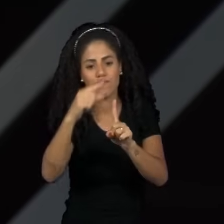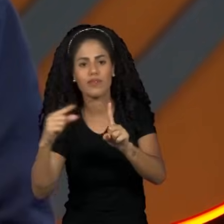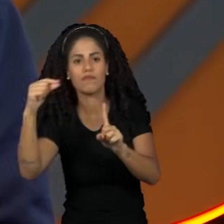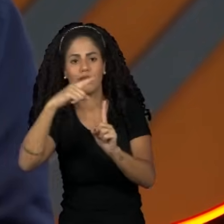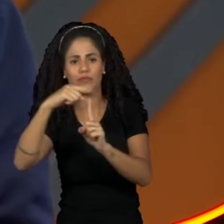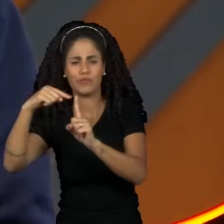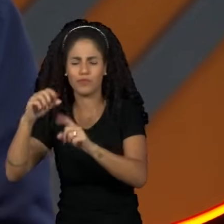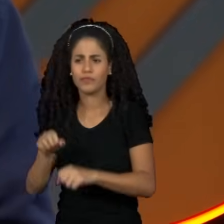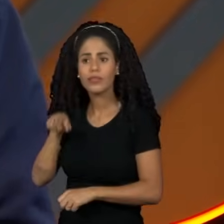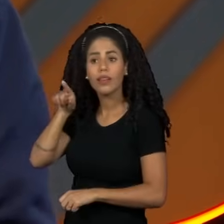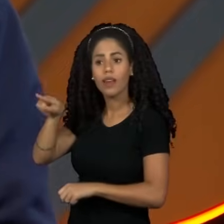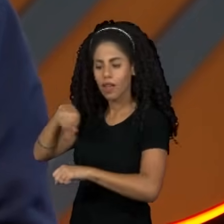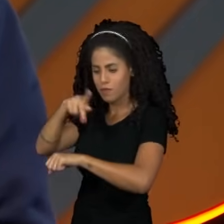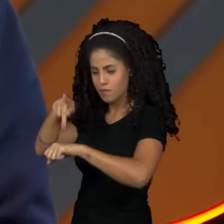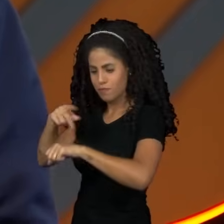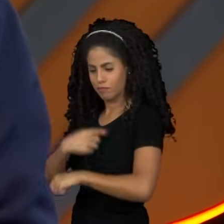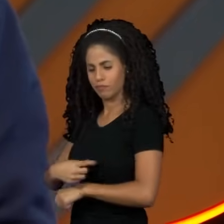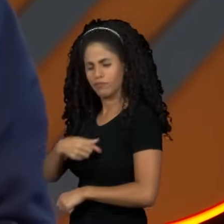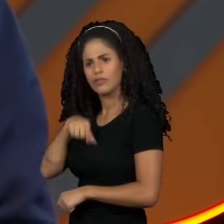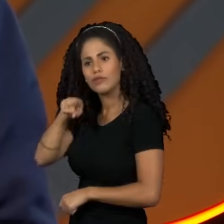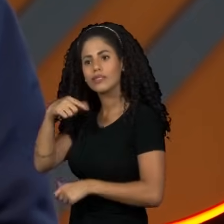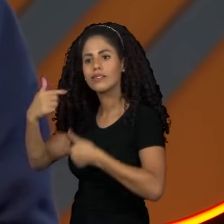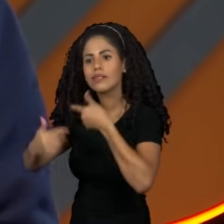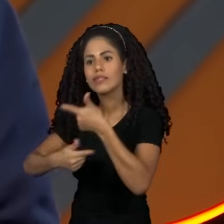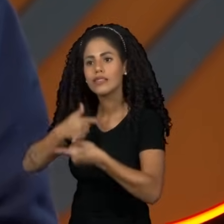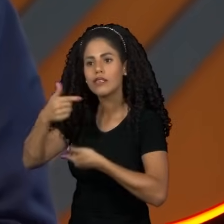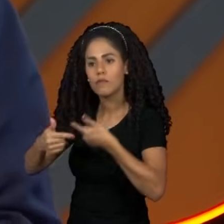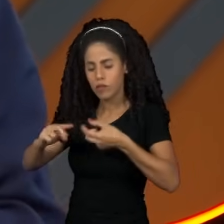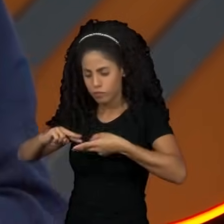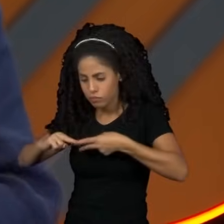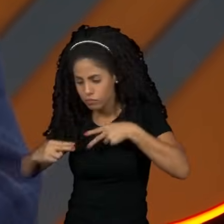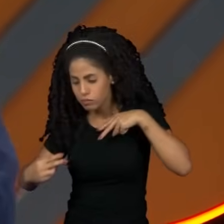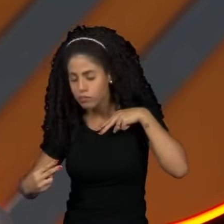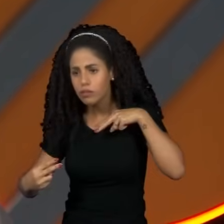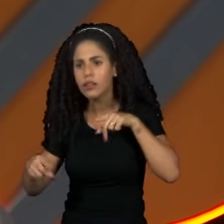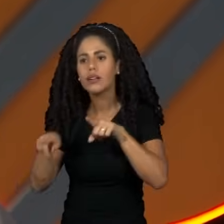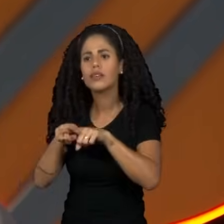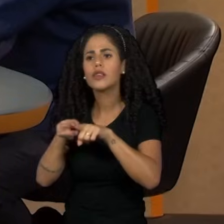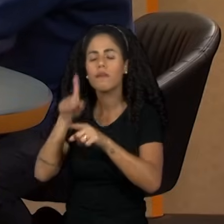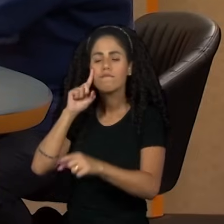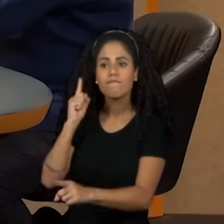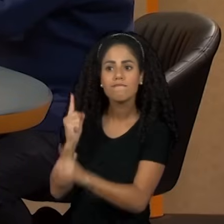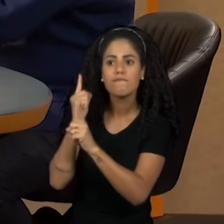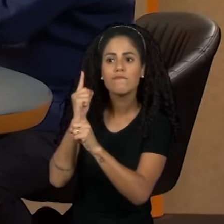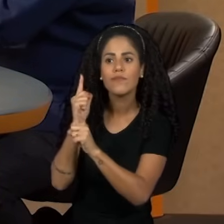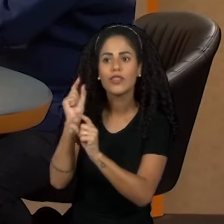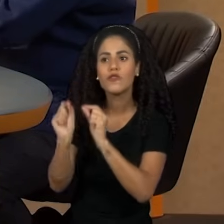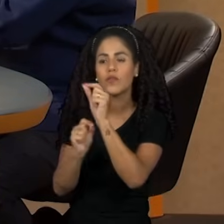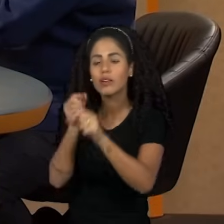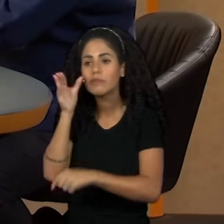Na Suíça, você trabalhou então com essa genética e descobriu